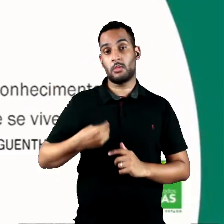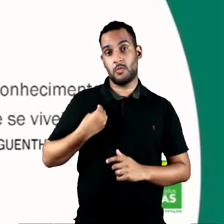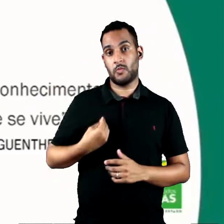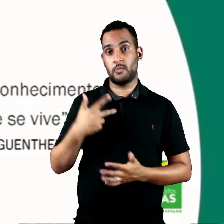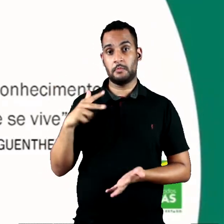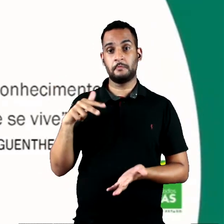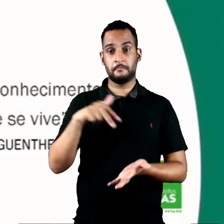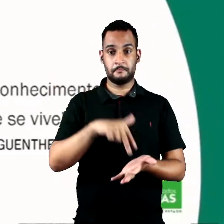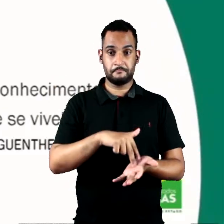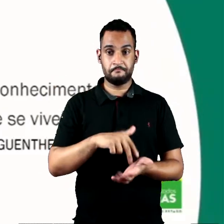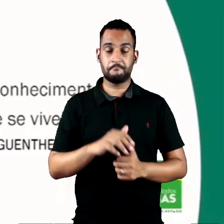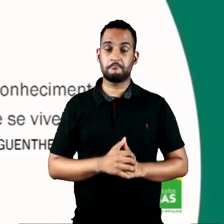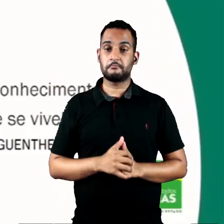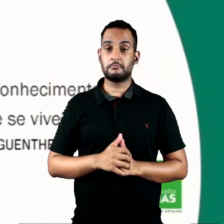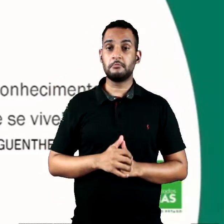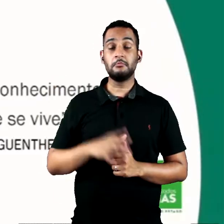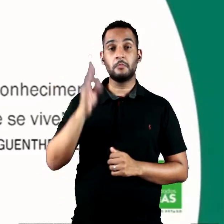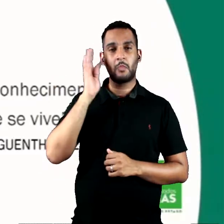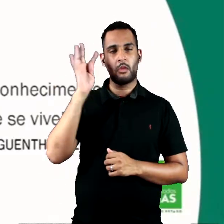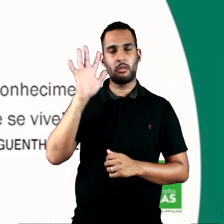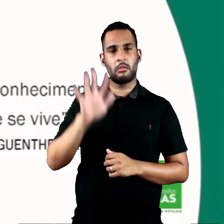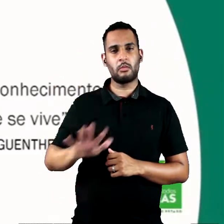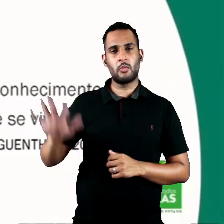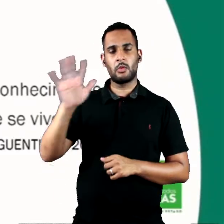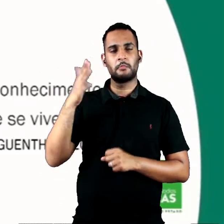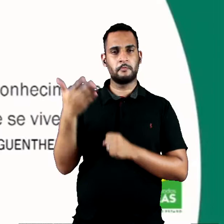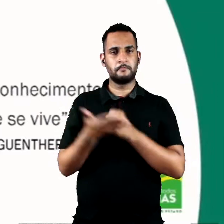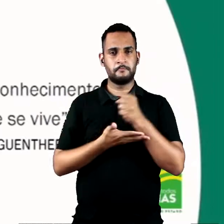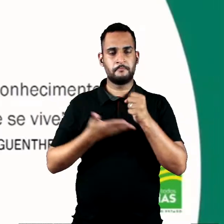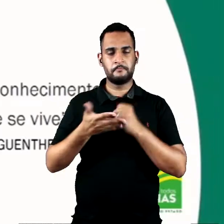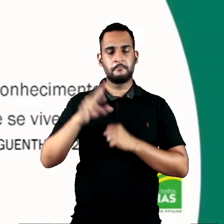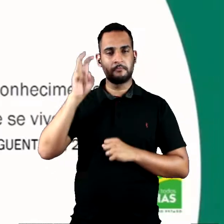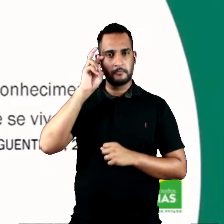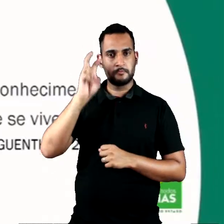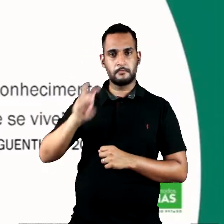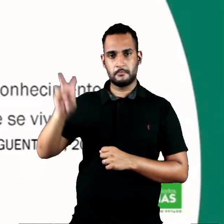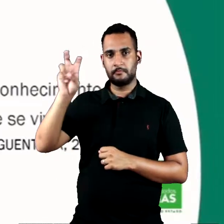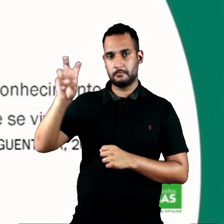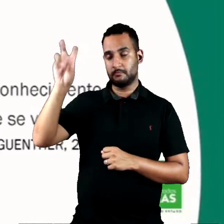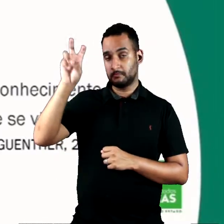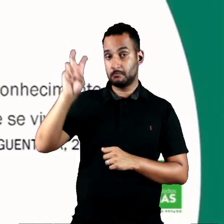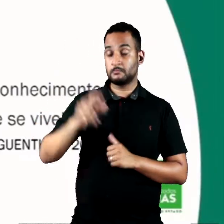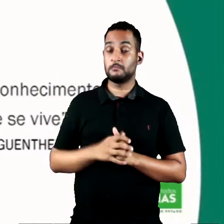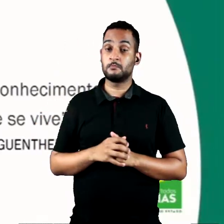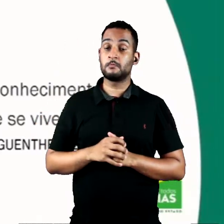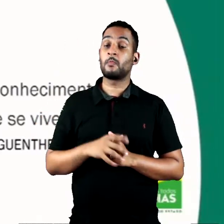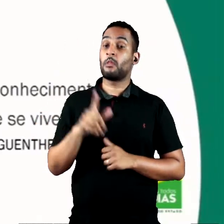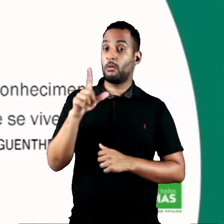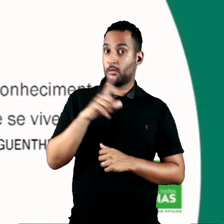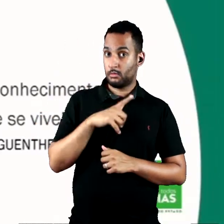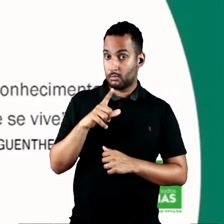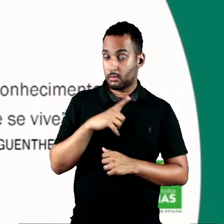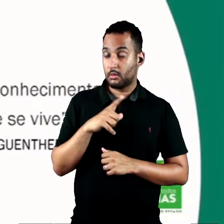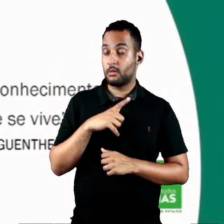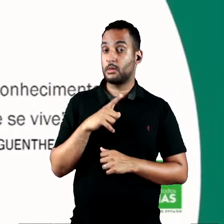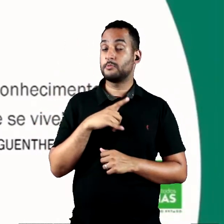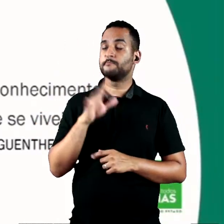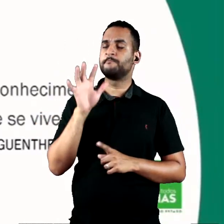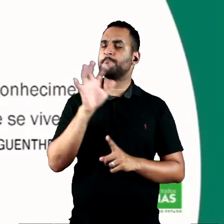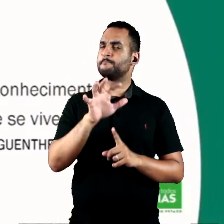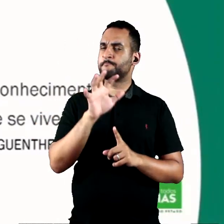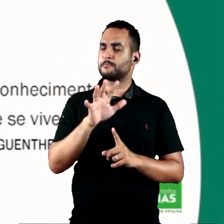vive. As teorias que embasam o trabalho das altas habilidades superdotação estão